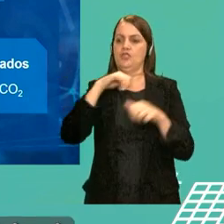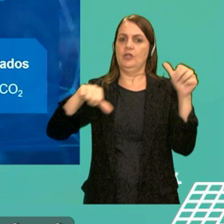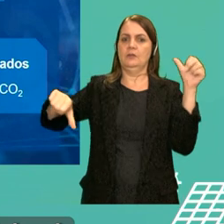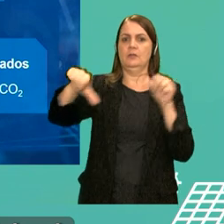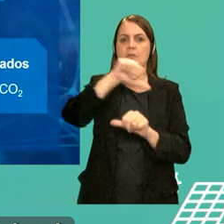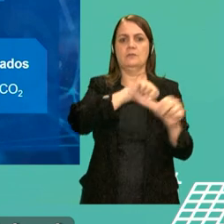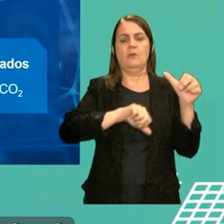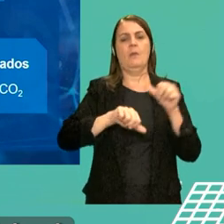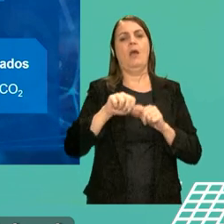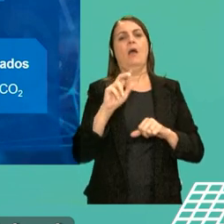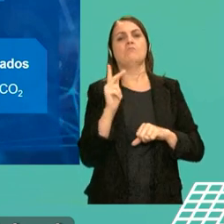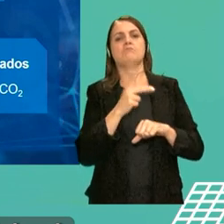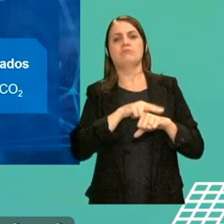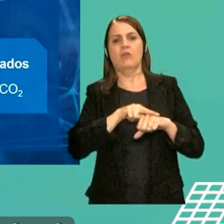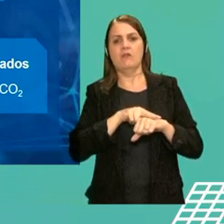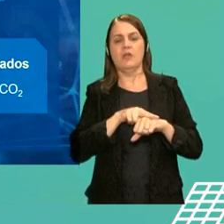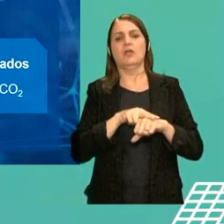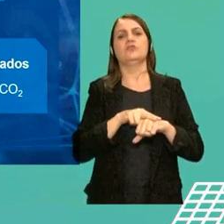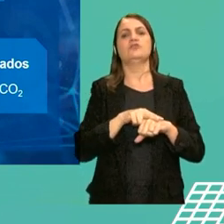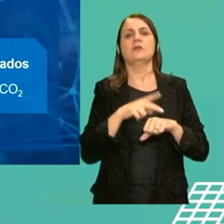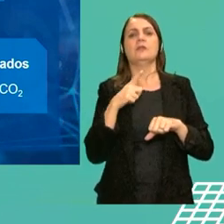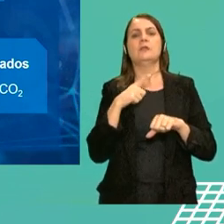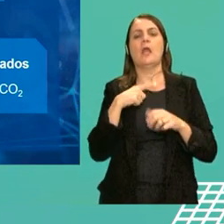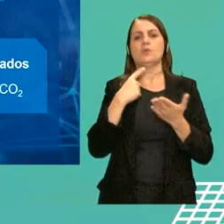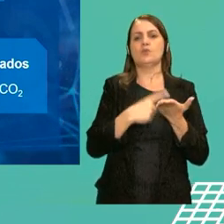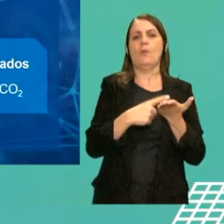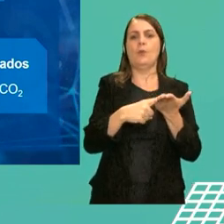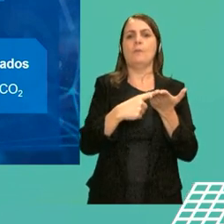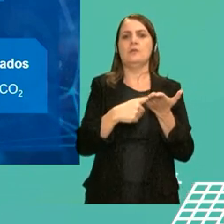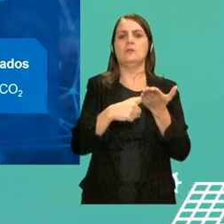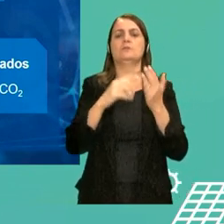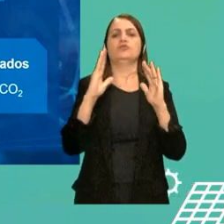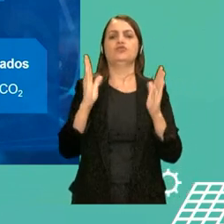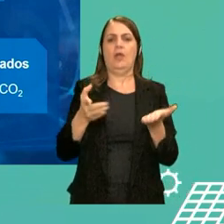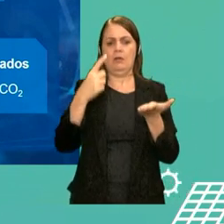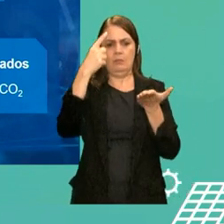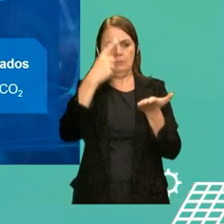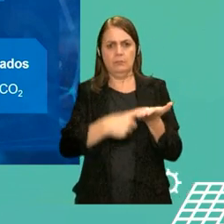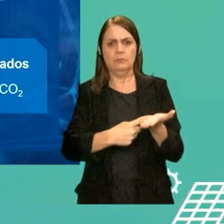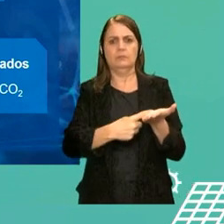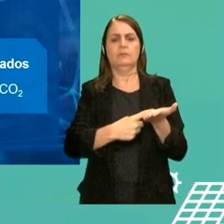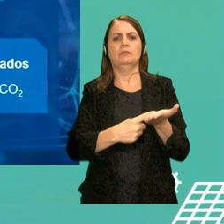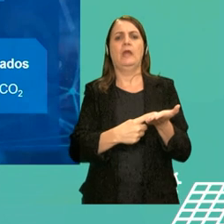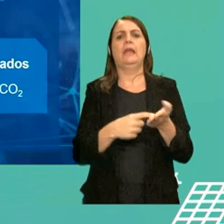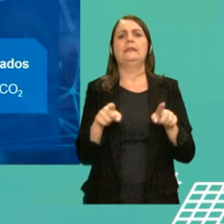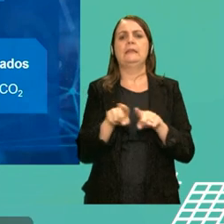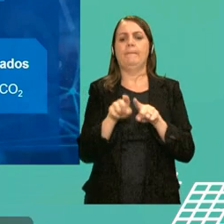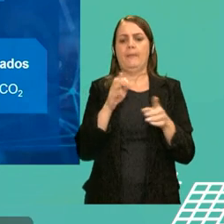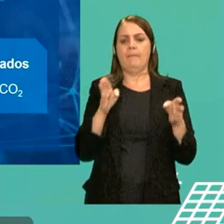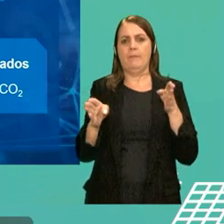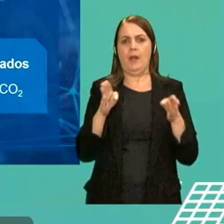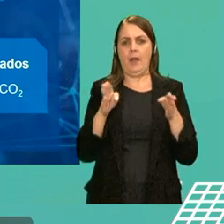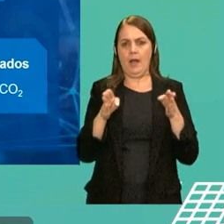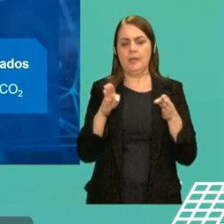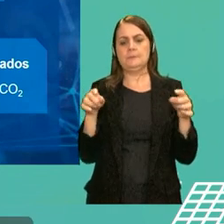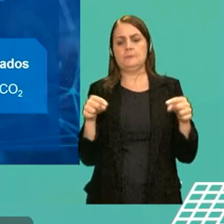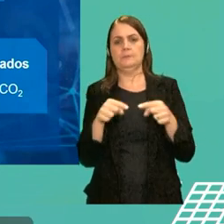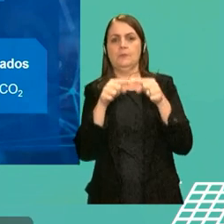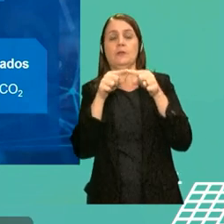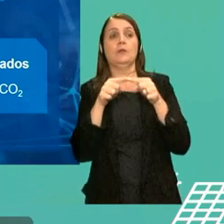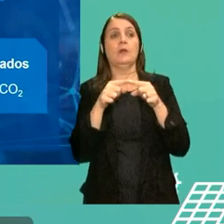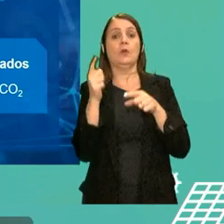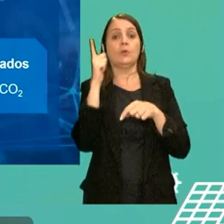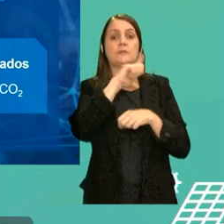que atenda aos prazos estabelecidos, aos compromissos firmados, e também façam essa